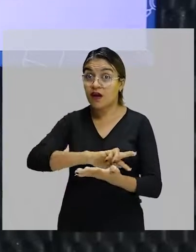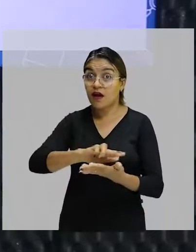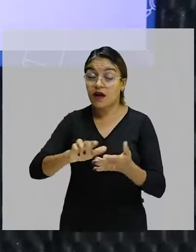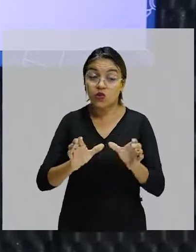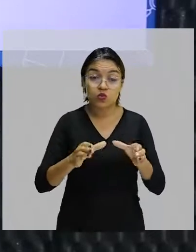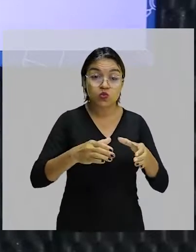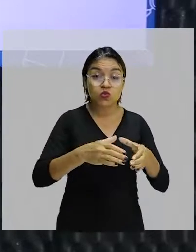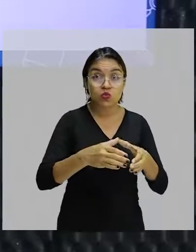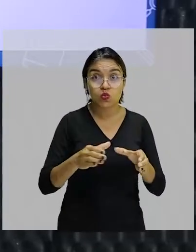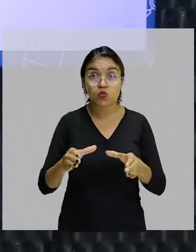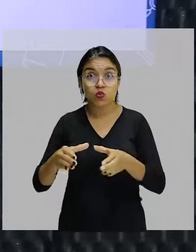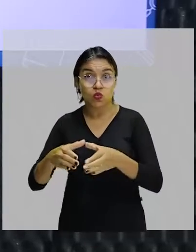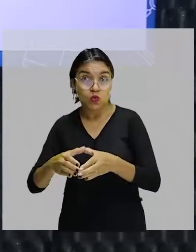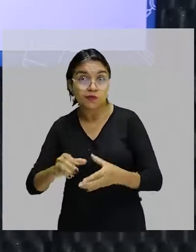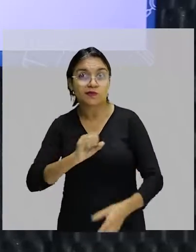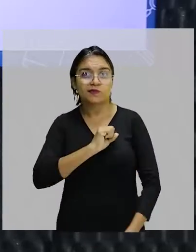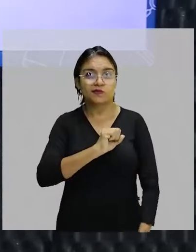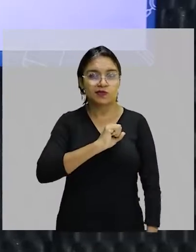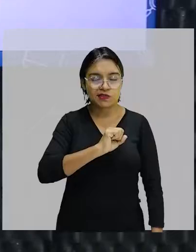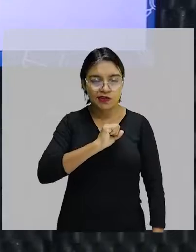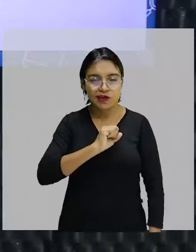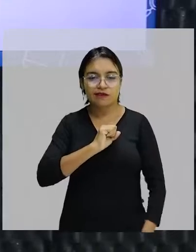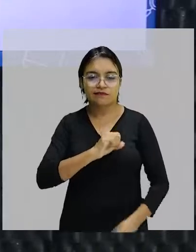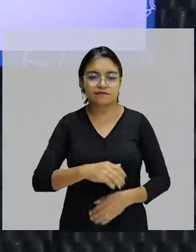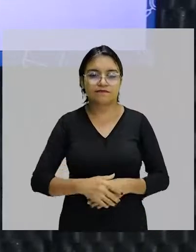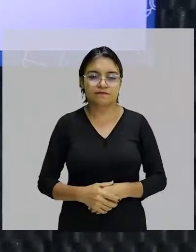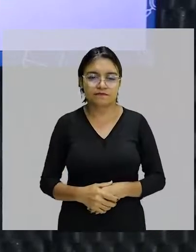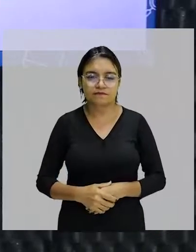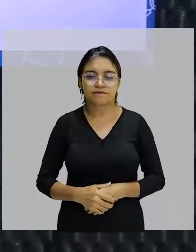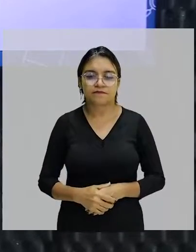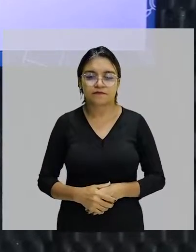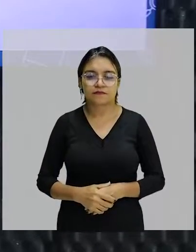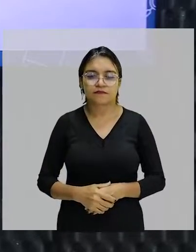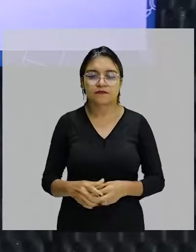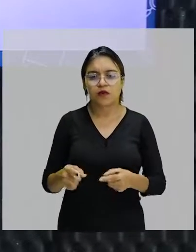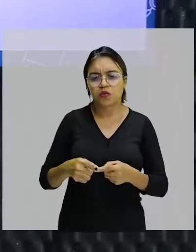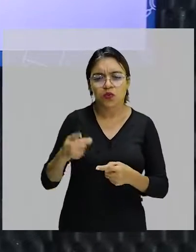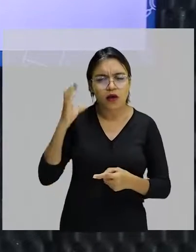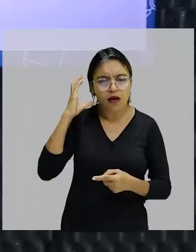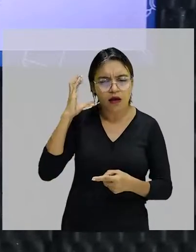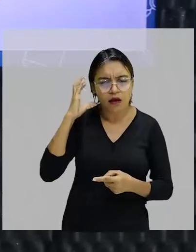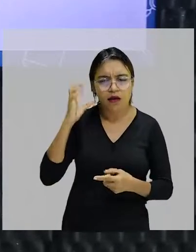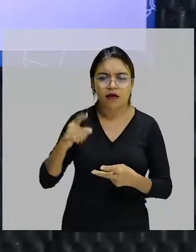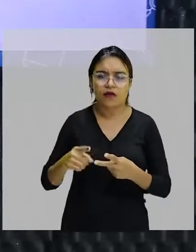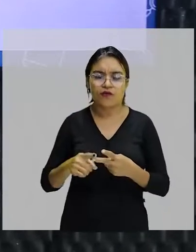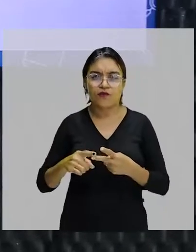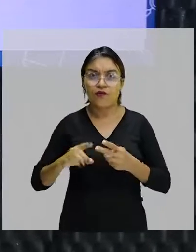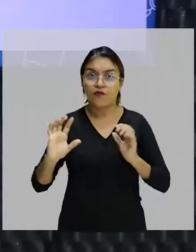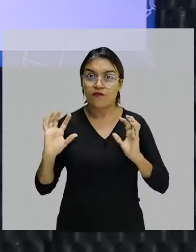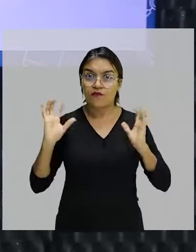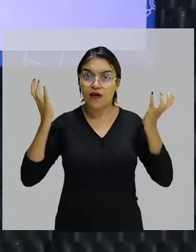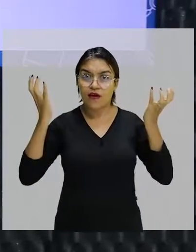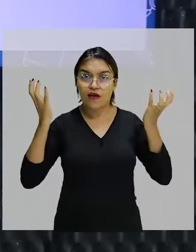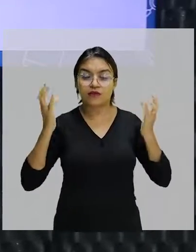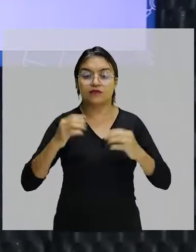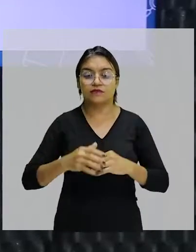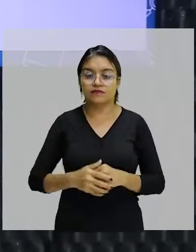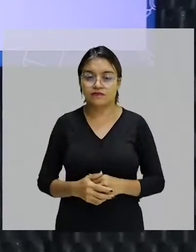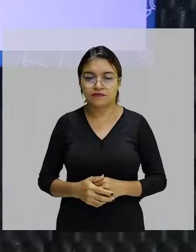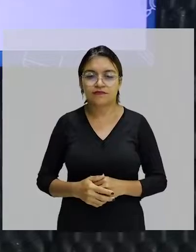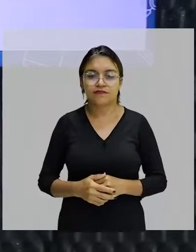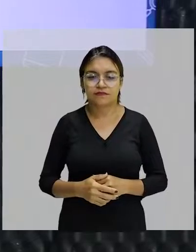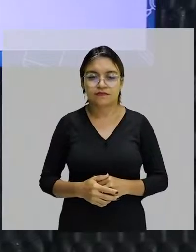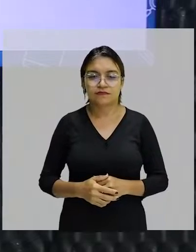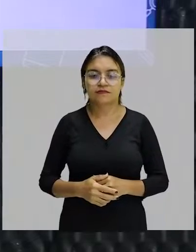de reggae locais, radio stations, as estações de rádio, festas, que são parties,